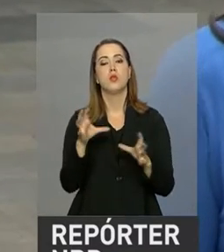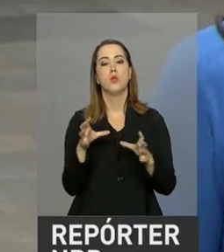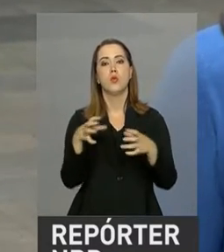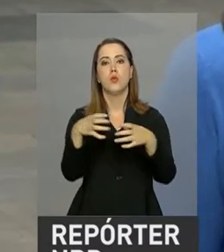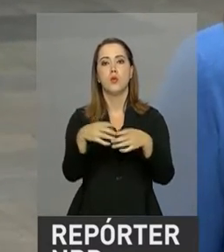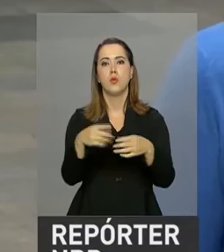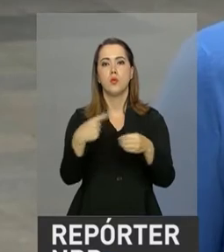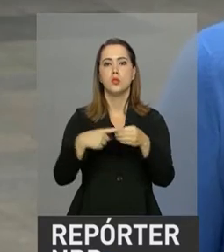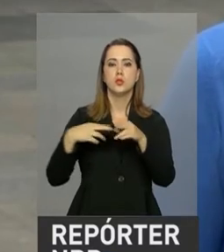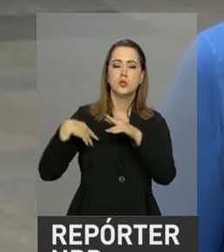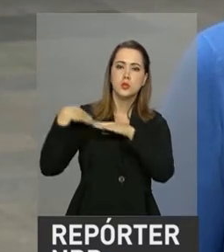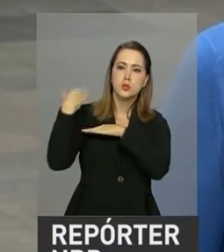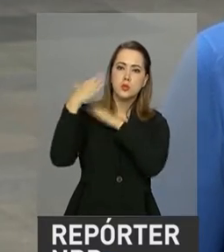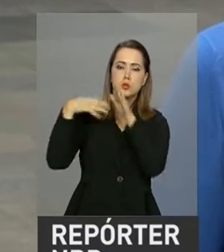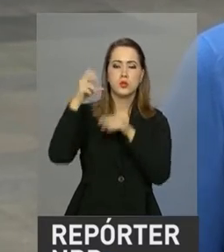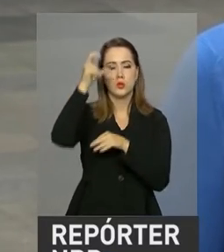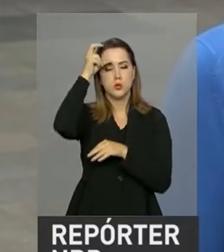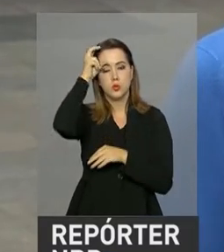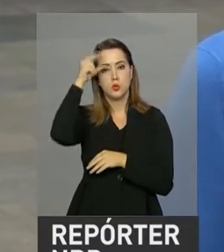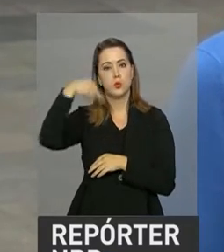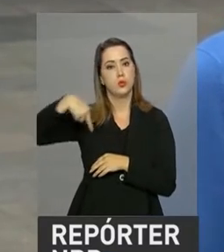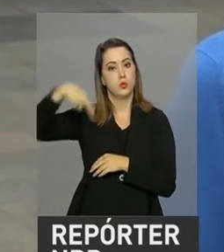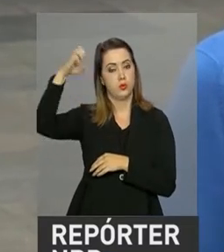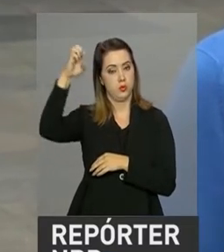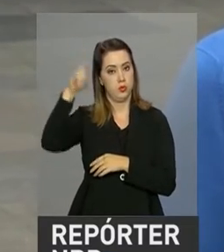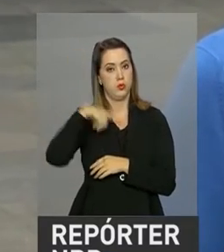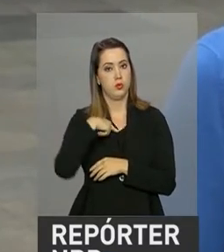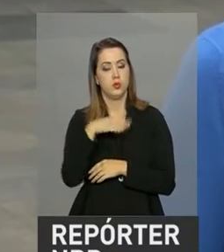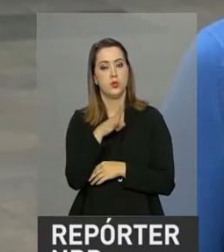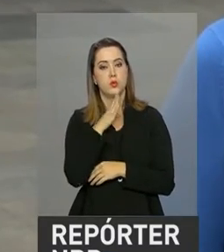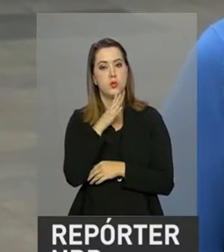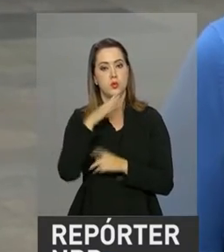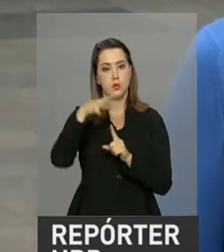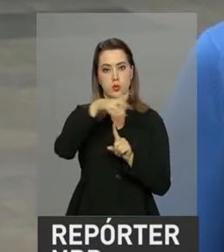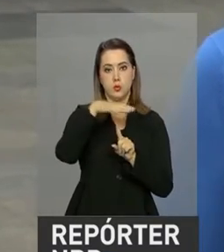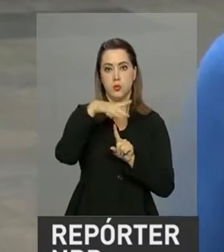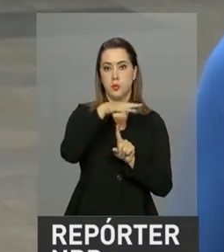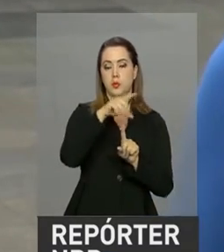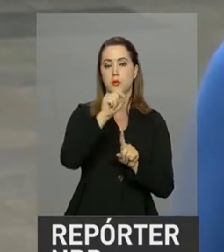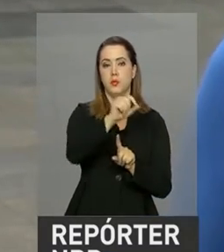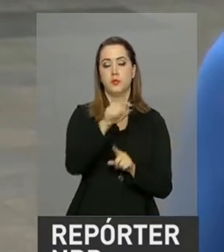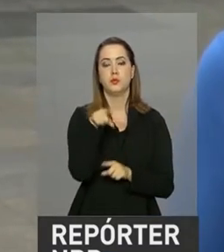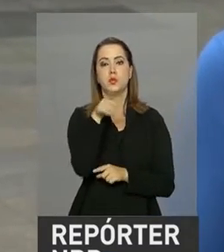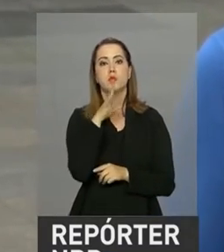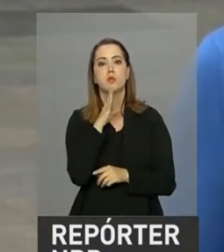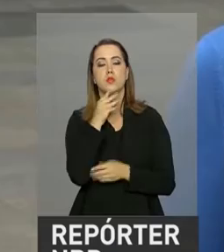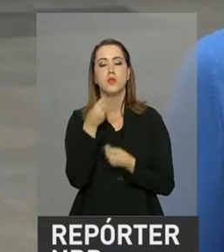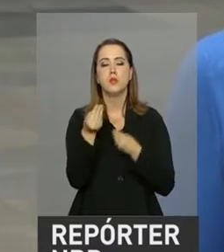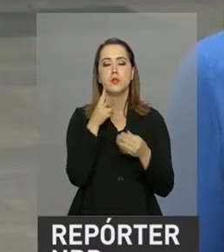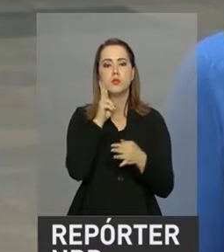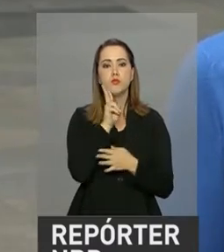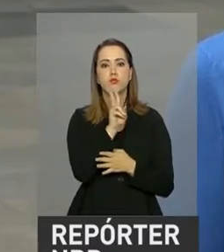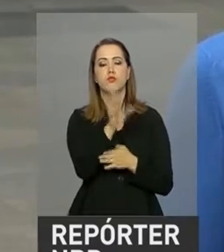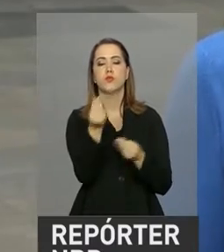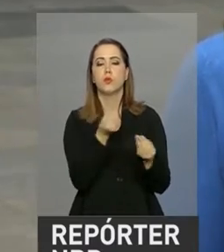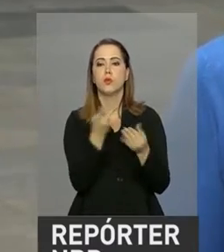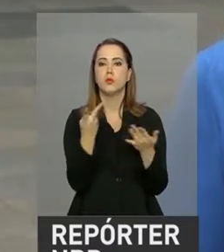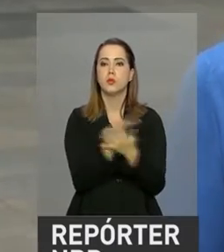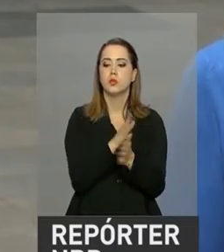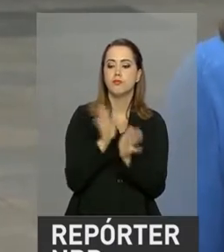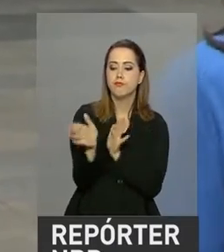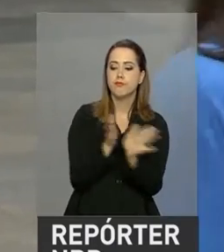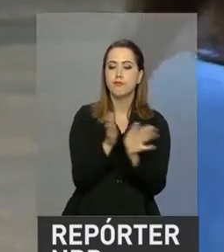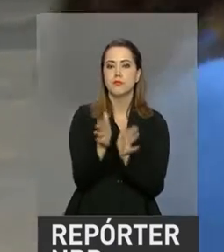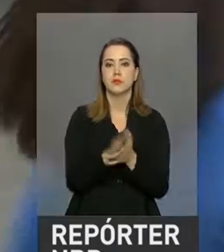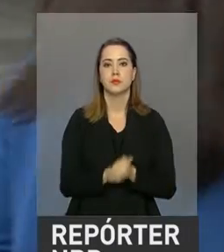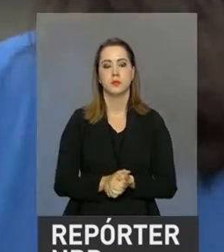Nordestinas, conhecido como a Feira de São Cristóvão. A gente vai dar uma voltinha lá dentro para saber como está a mobilidade para as pessoas com deficiência. Vem